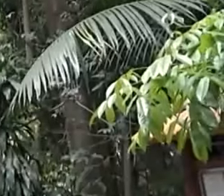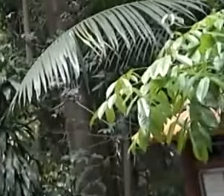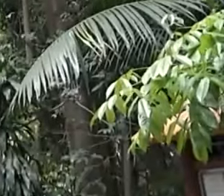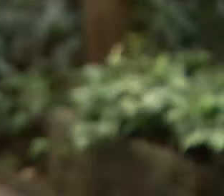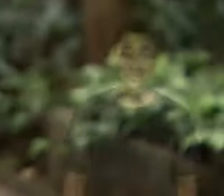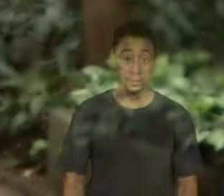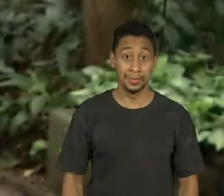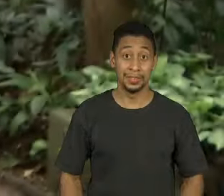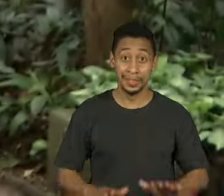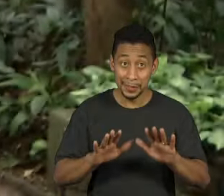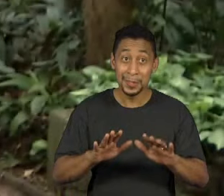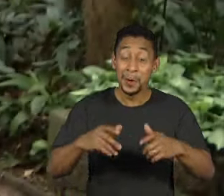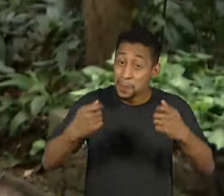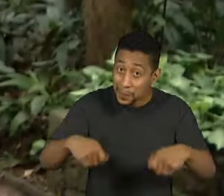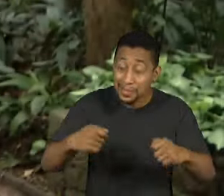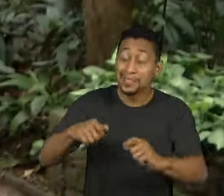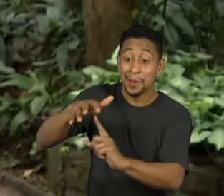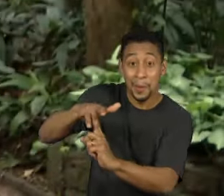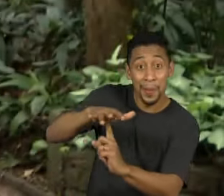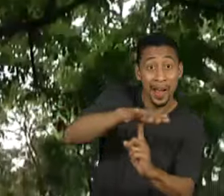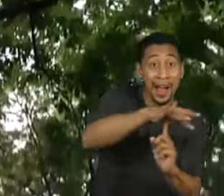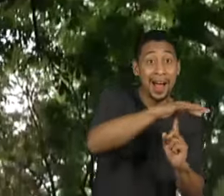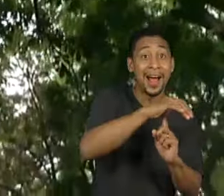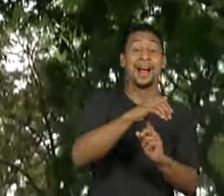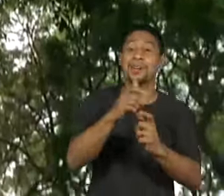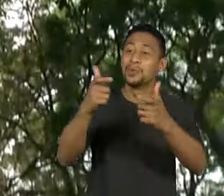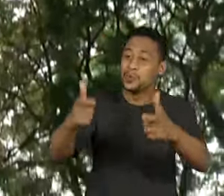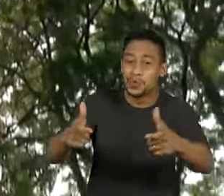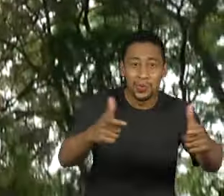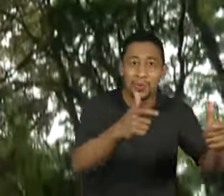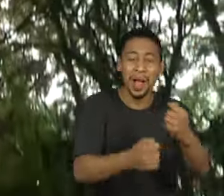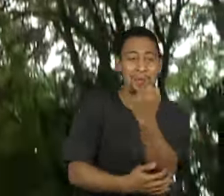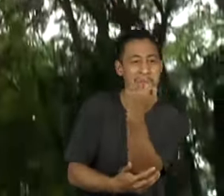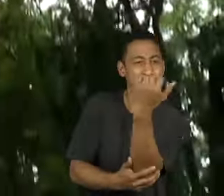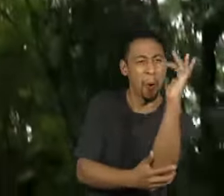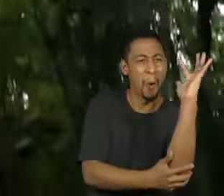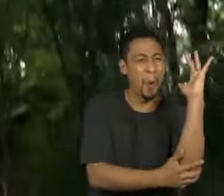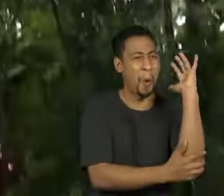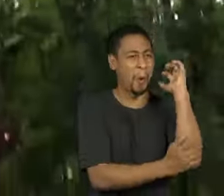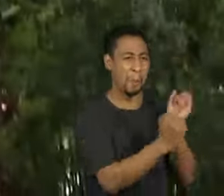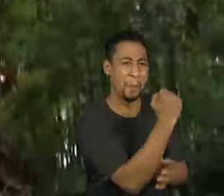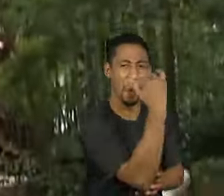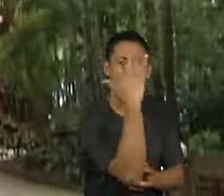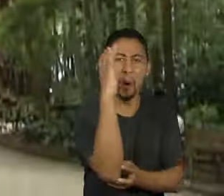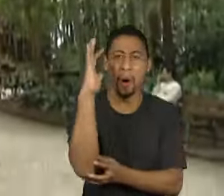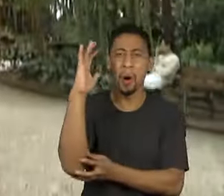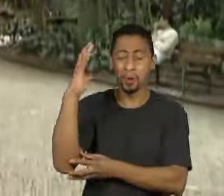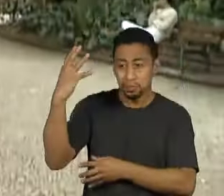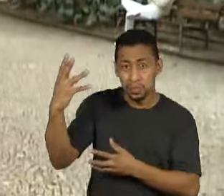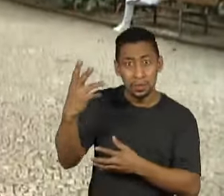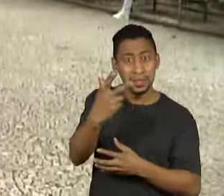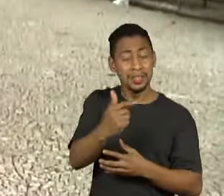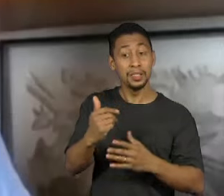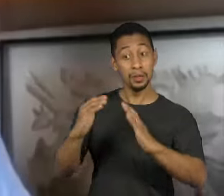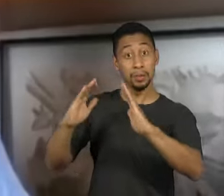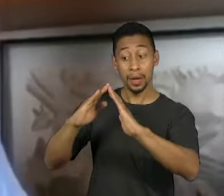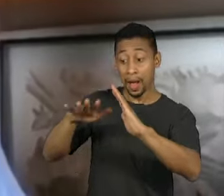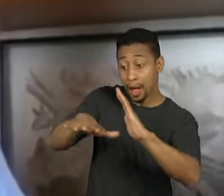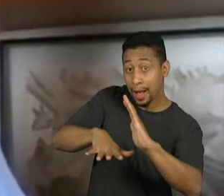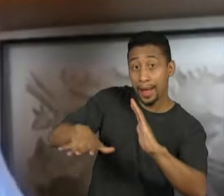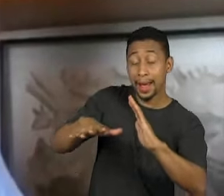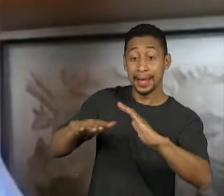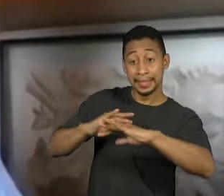A gente precisa de mais parques, de mais bosques, de mais áreas verdes para a gente ter cidades mais agradáveis, mais